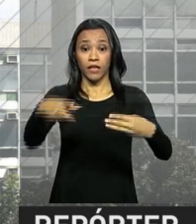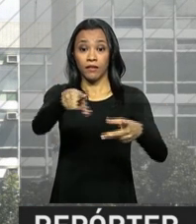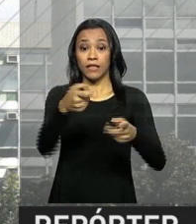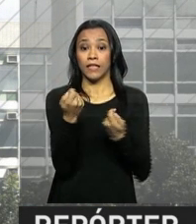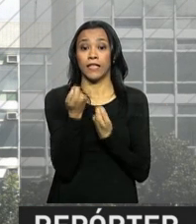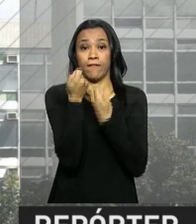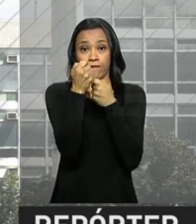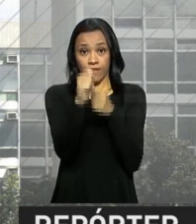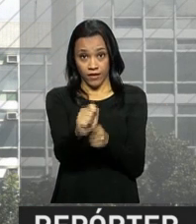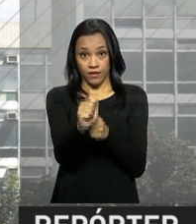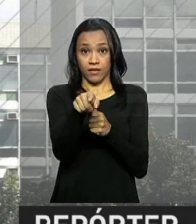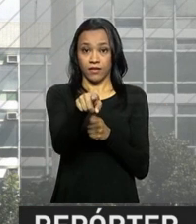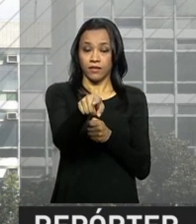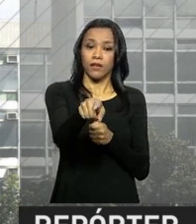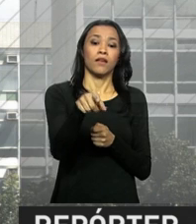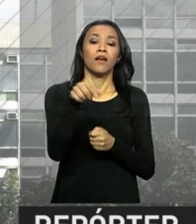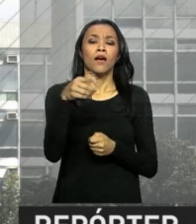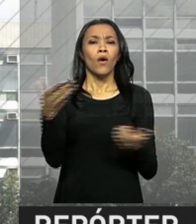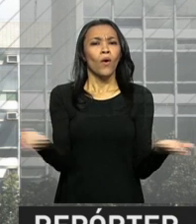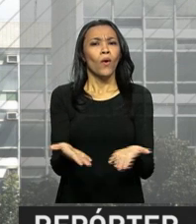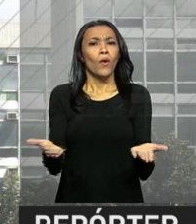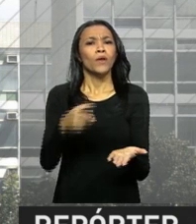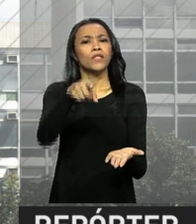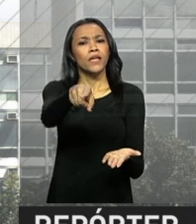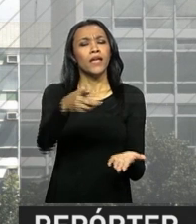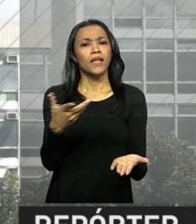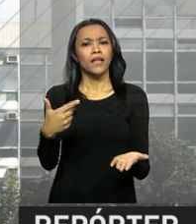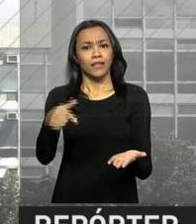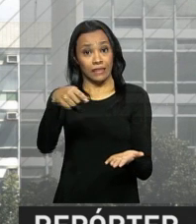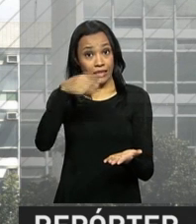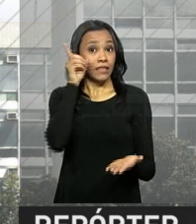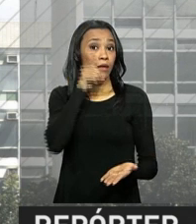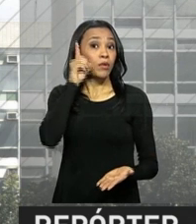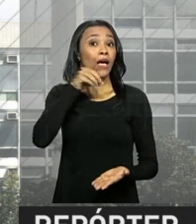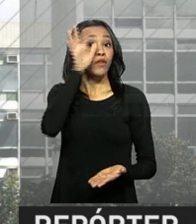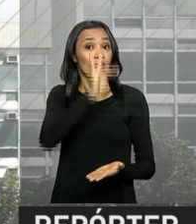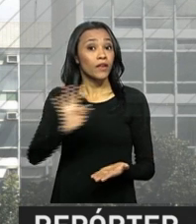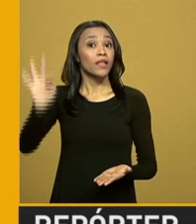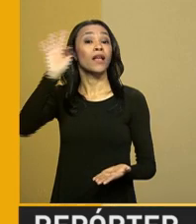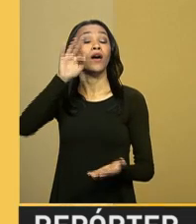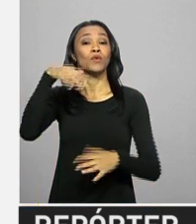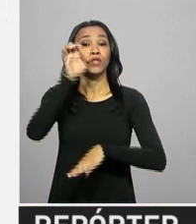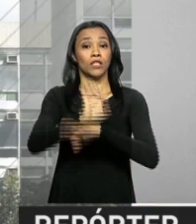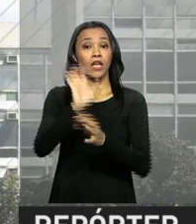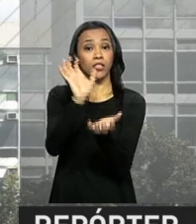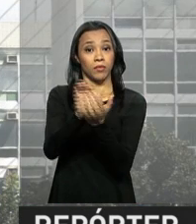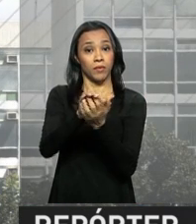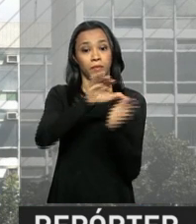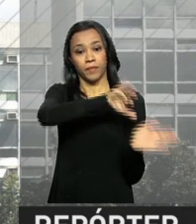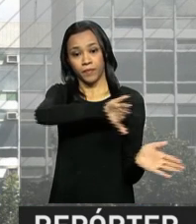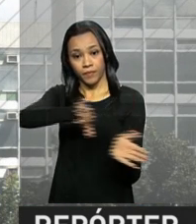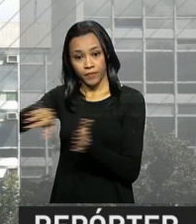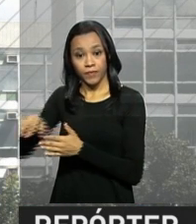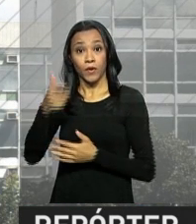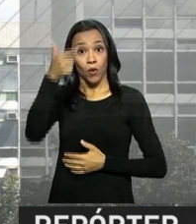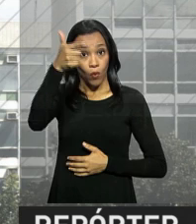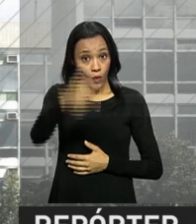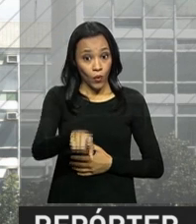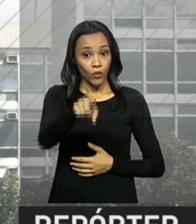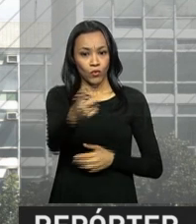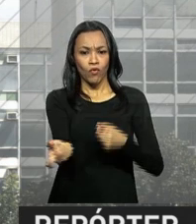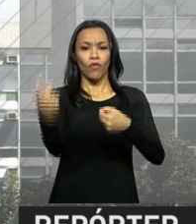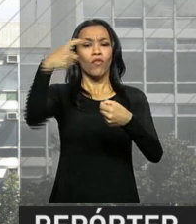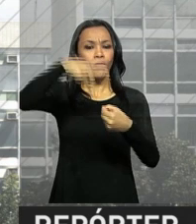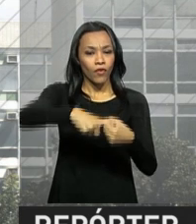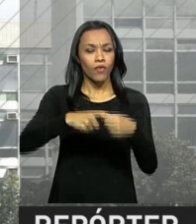e político Raul Jungmann. Atualmente, ele exerce o mandato de deputado federal por Pernambuco. O Henrique Eduardo Alves volta a comandar o